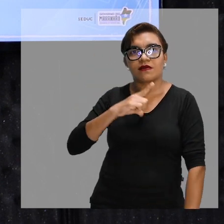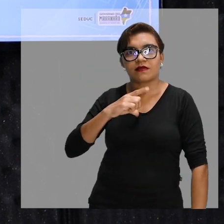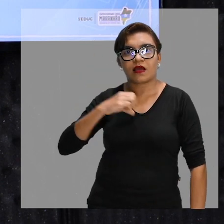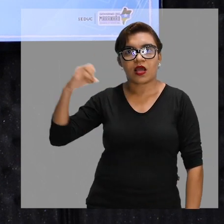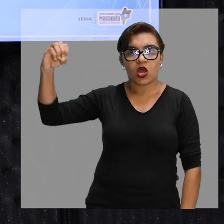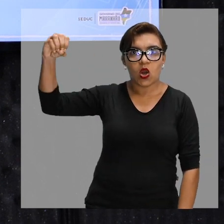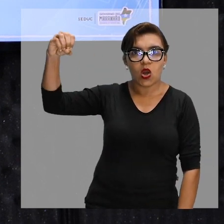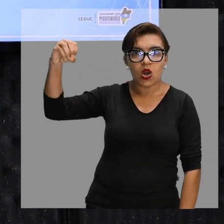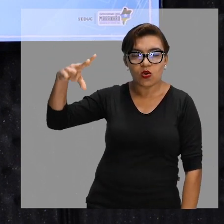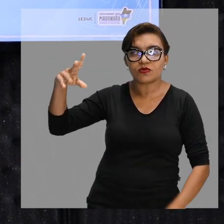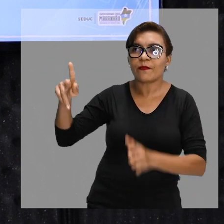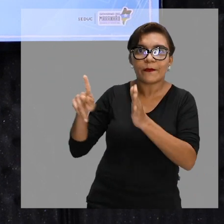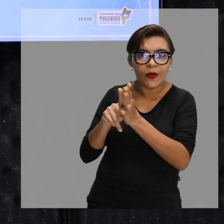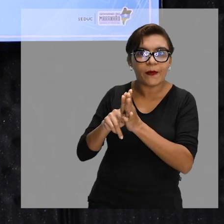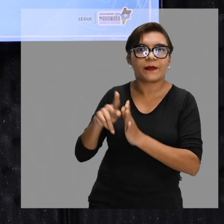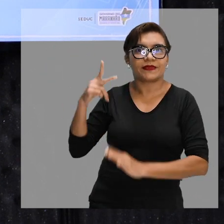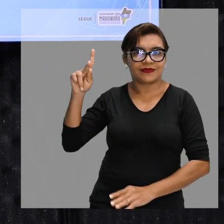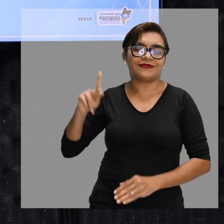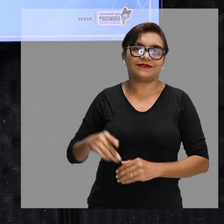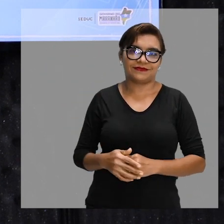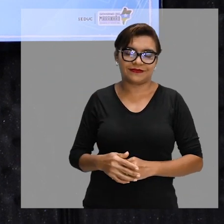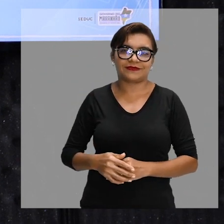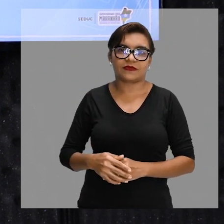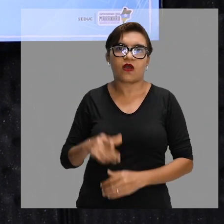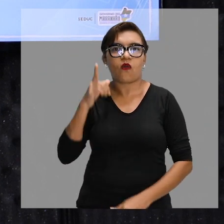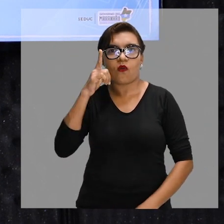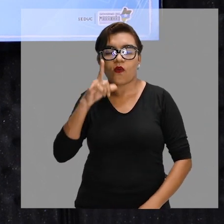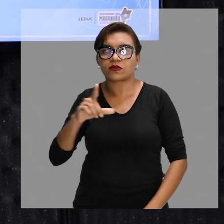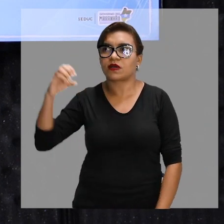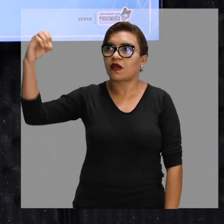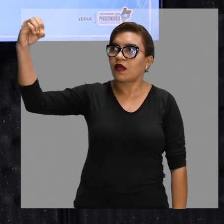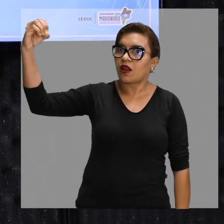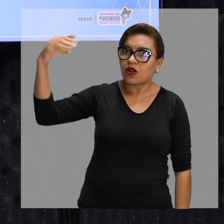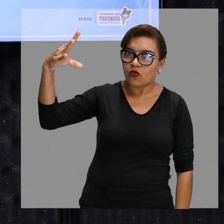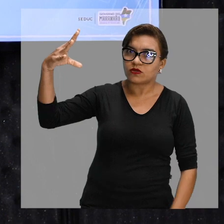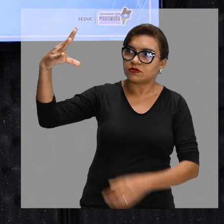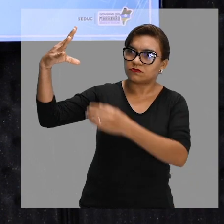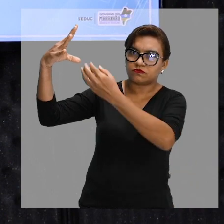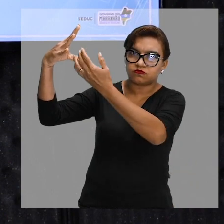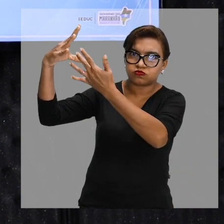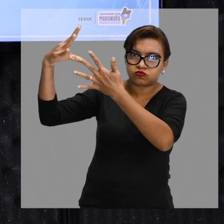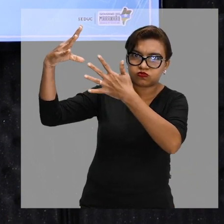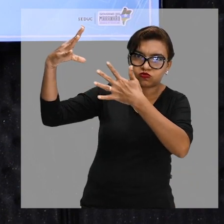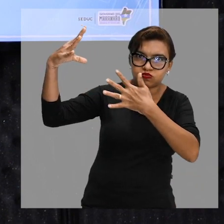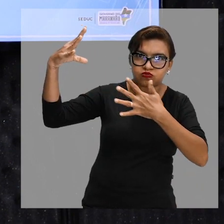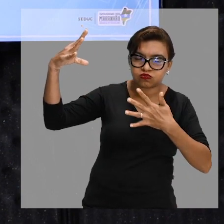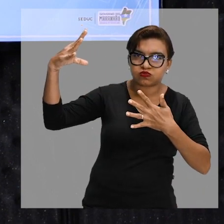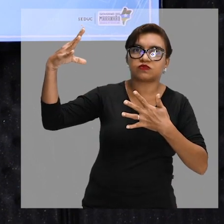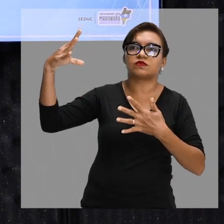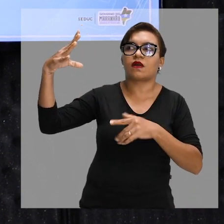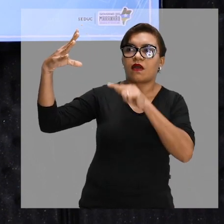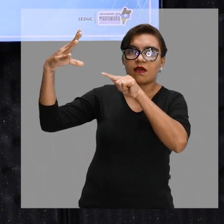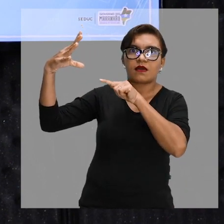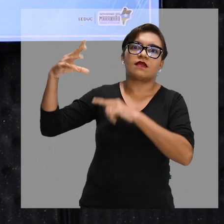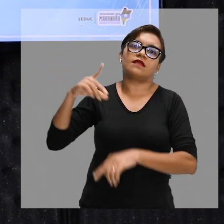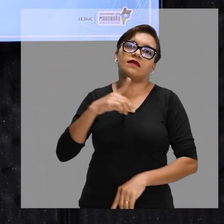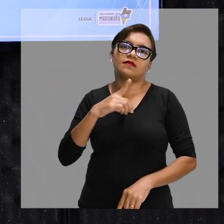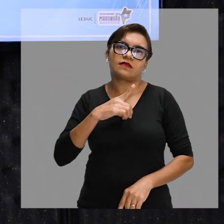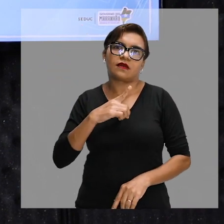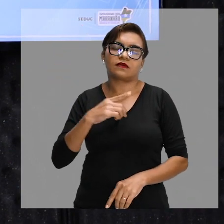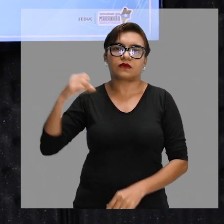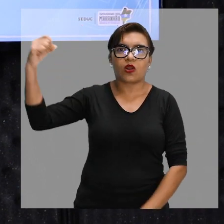Okay? Então, o Sol, ele consegue emitir luz, certo? Pelas condições que o Sol tem, não